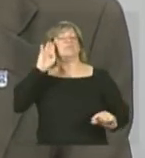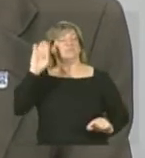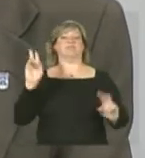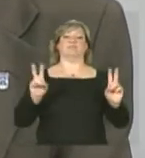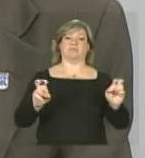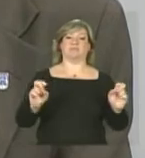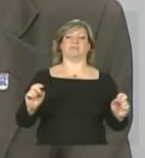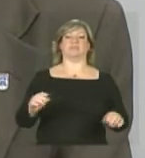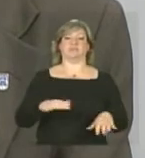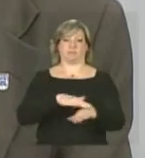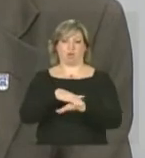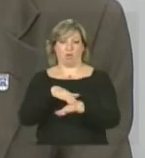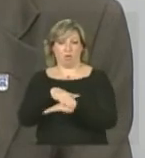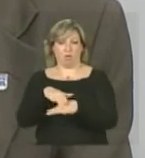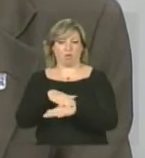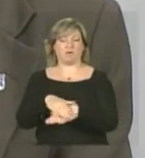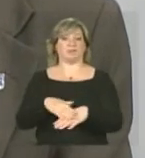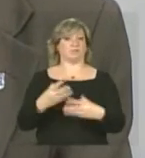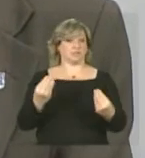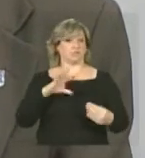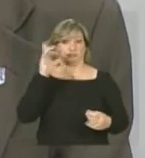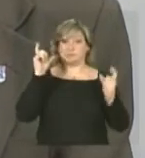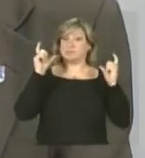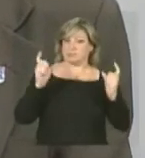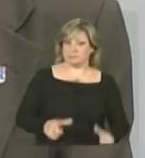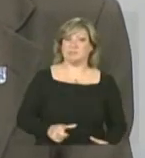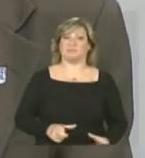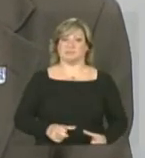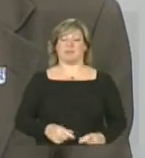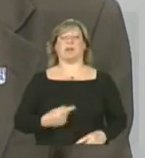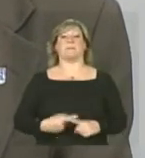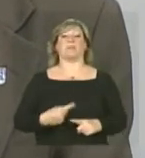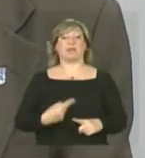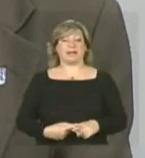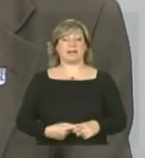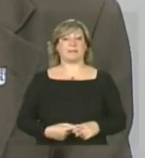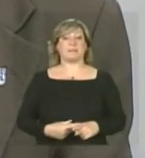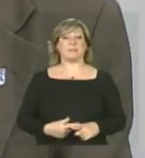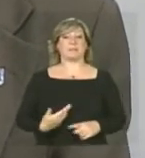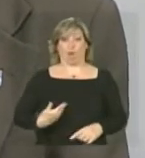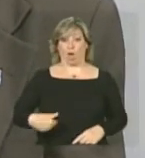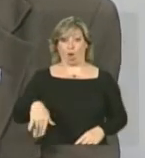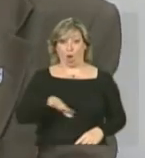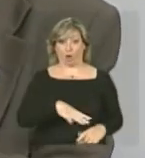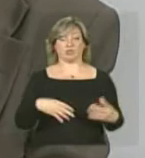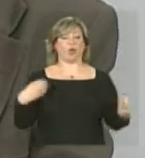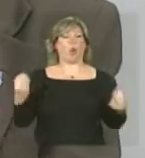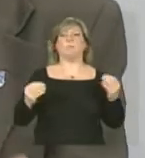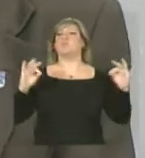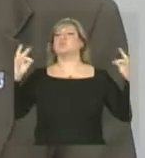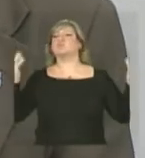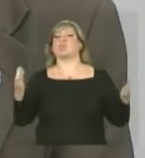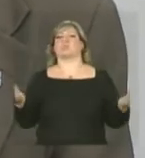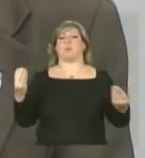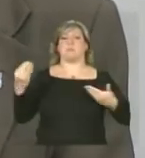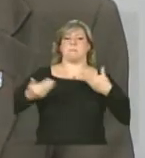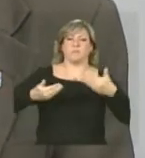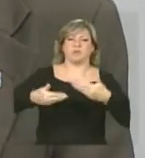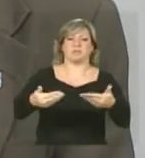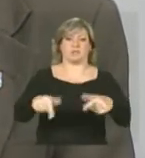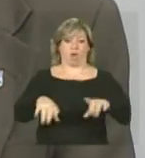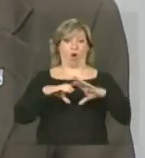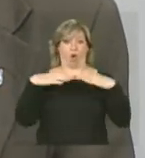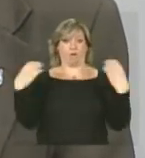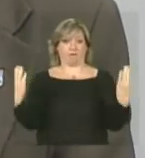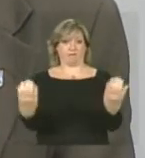certamente suscitar muito interesse, né? Porque nós, como todo o processo de construção da